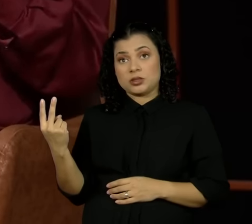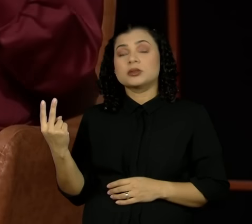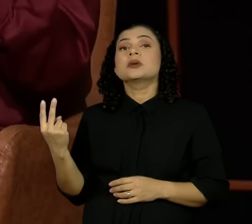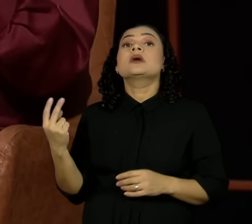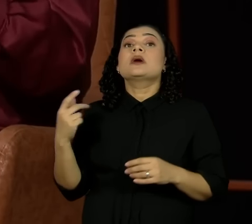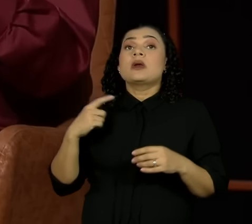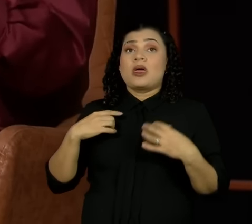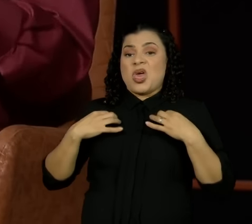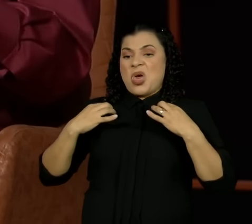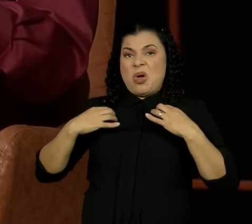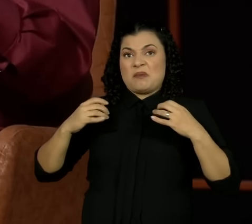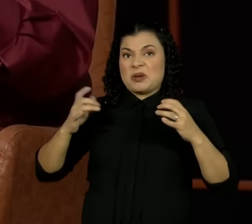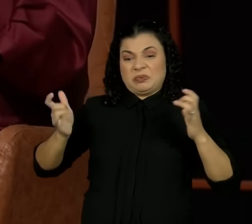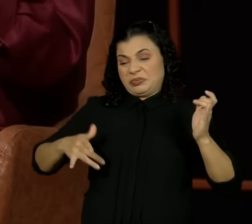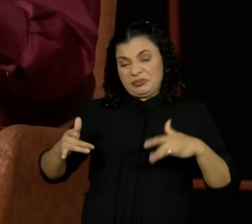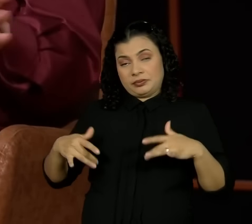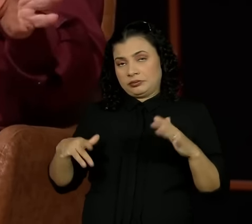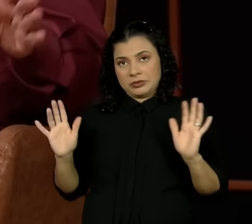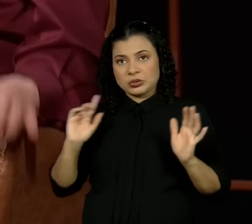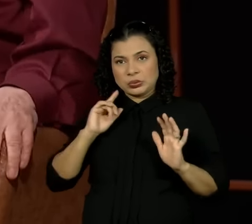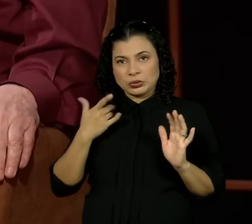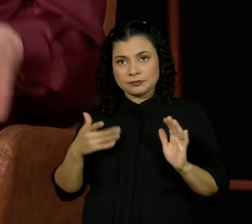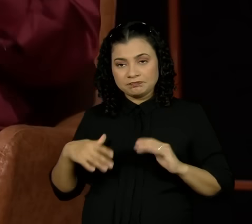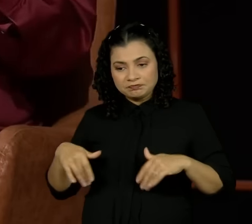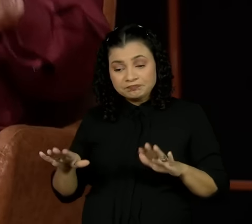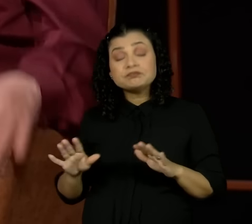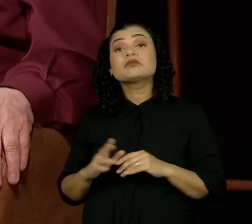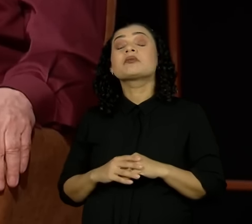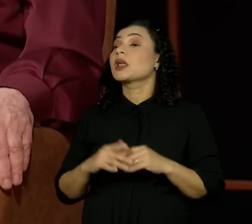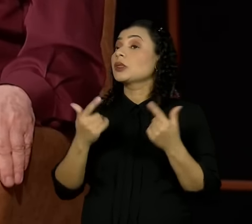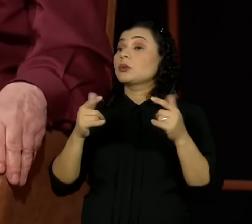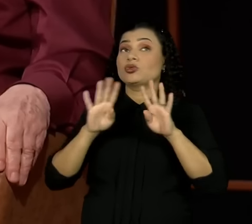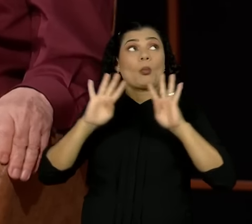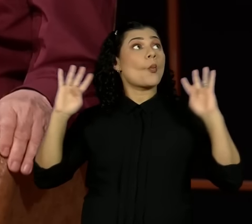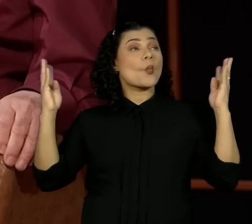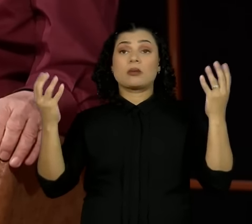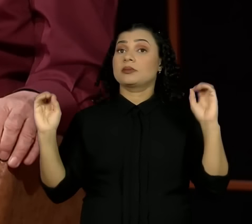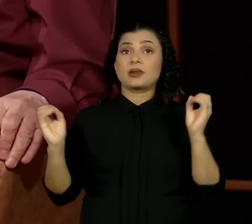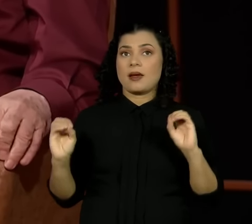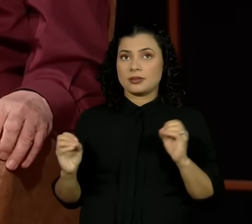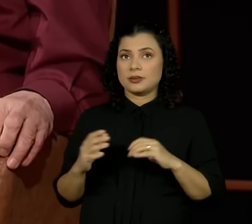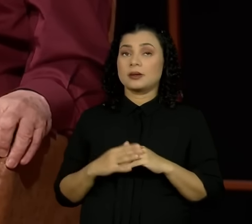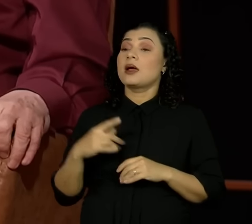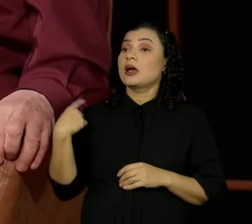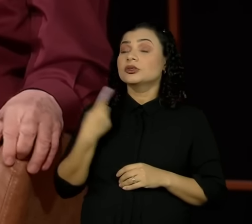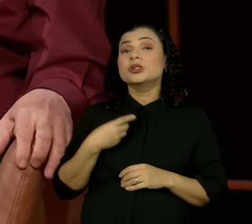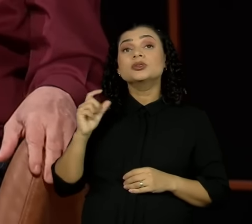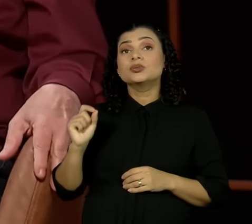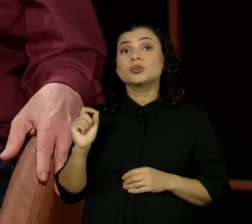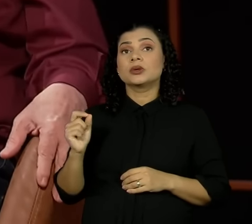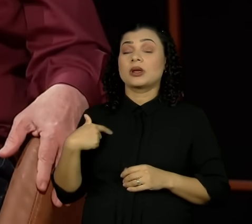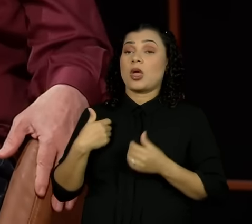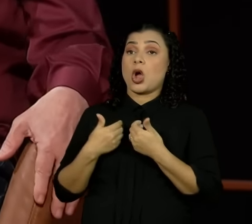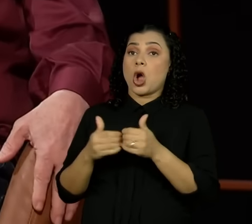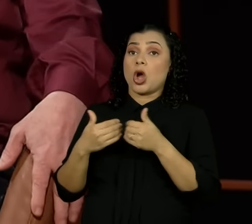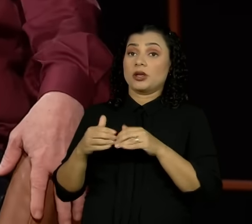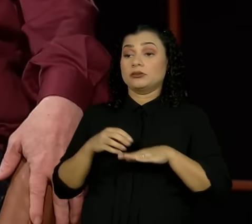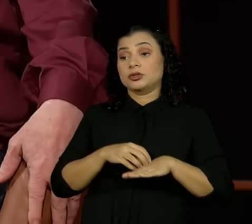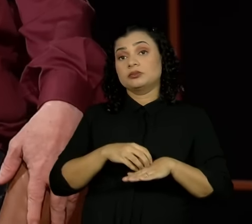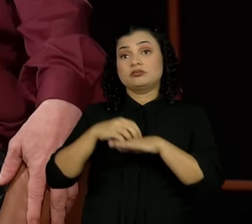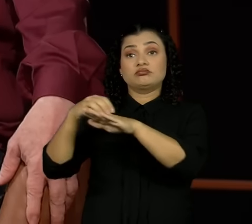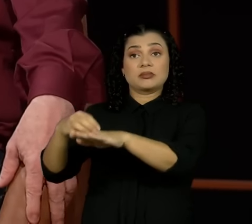figurino é usar a roupa que a gente usava todo dia, né? E não tinha cenário nem nada, para a gente mambembar. A gente pegava um ônibus, ia para uma